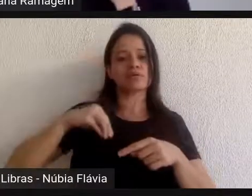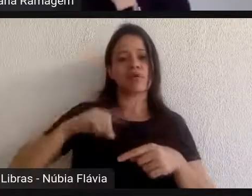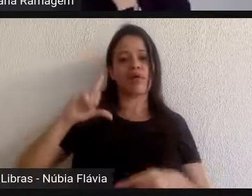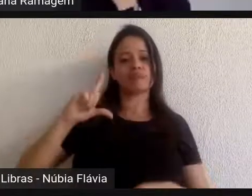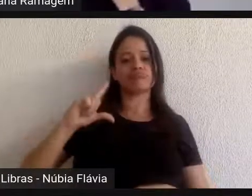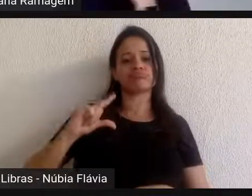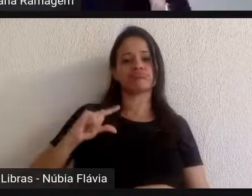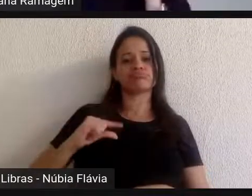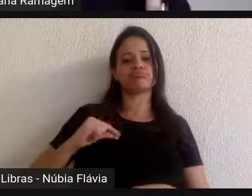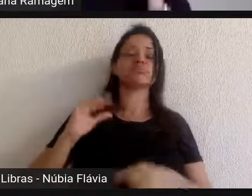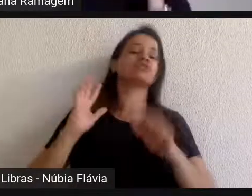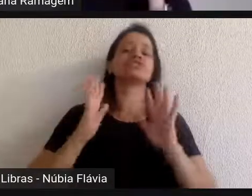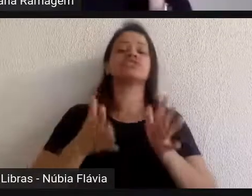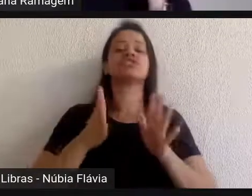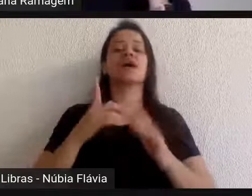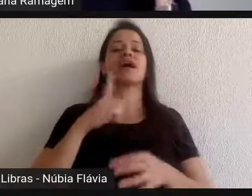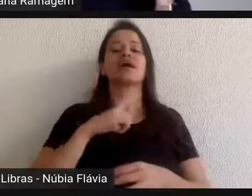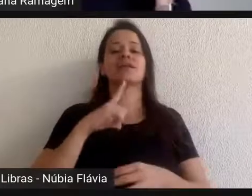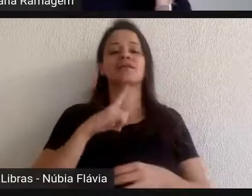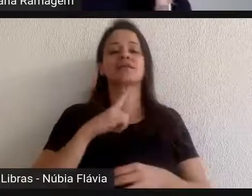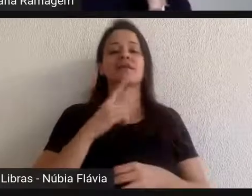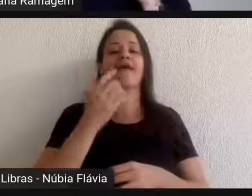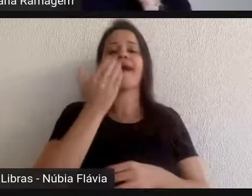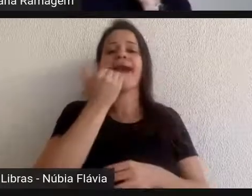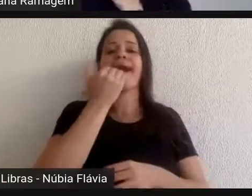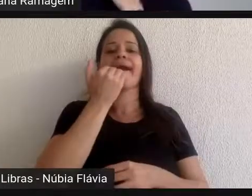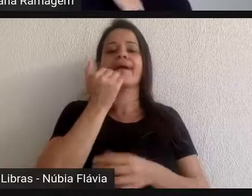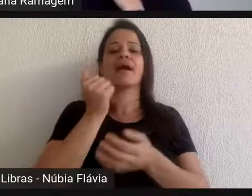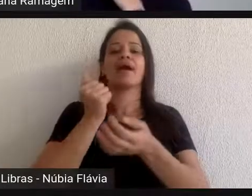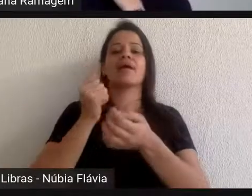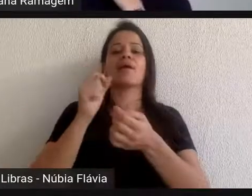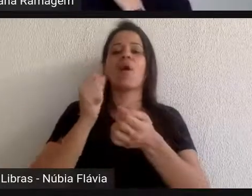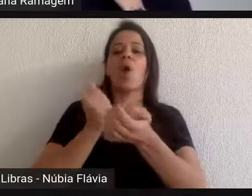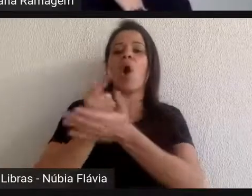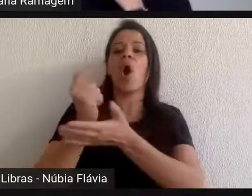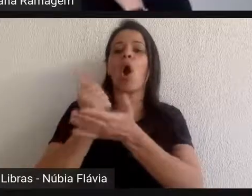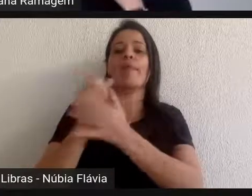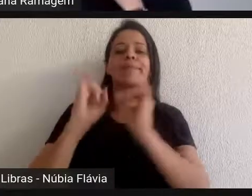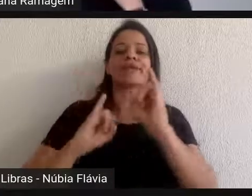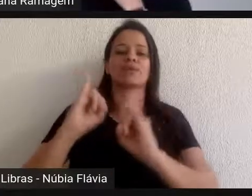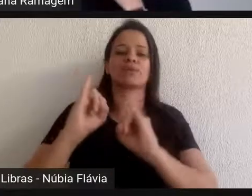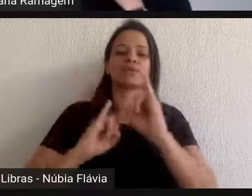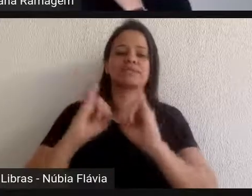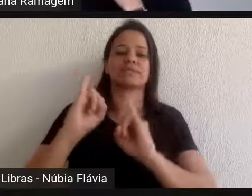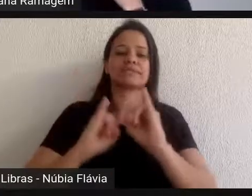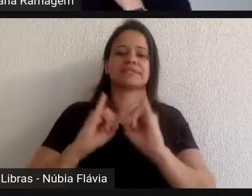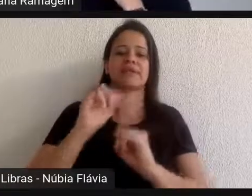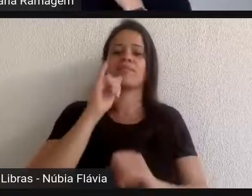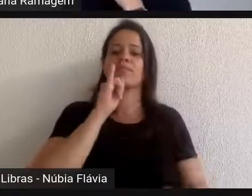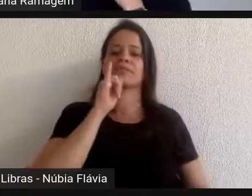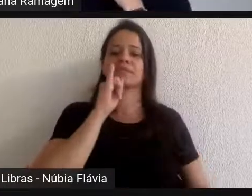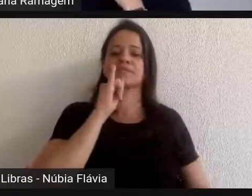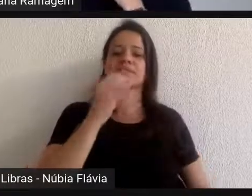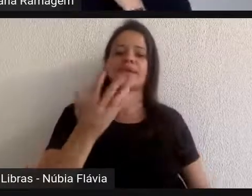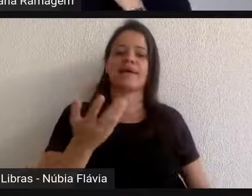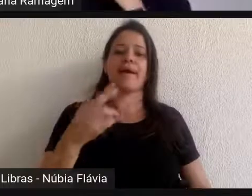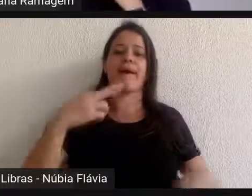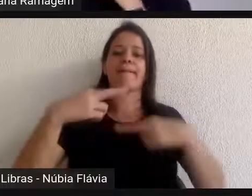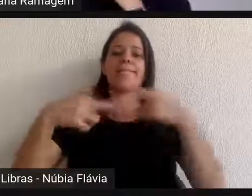acaba tendendo a ir para o consumo dos ultraprocessados, tá? Então vamos citar aí alguns exemplos: